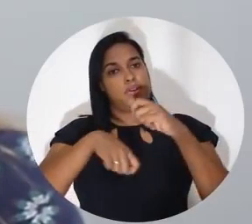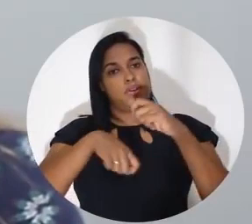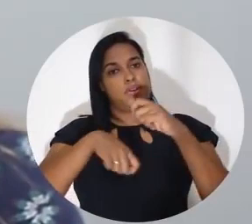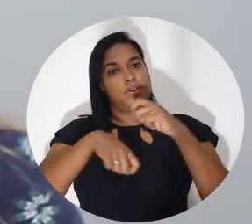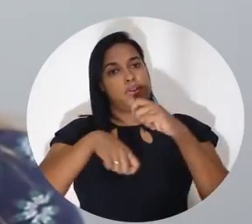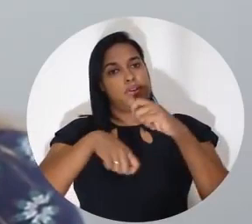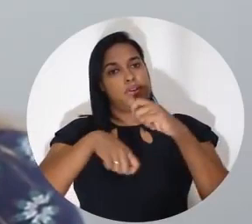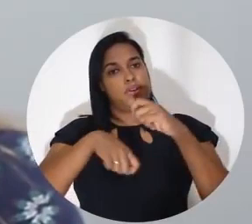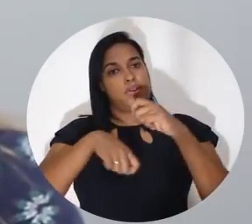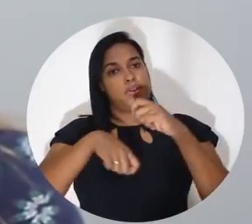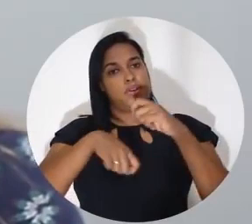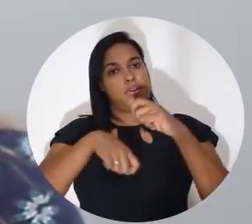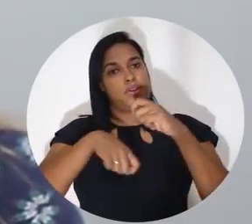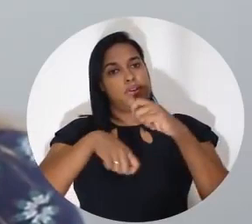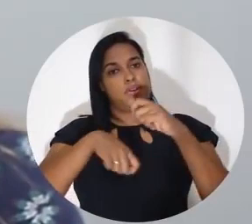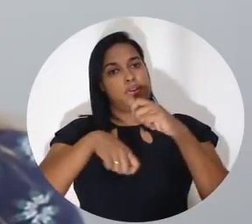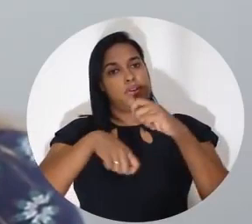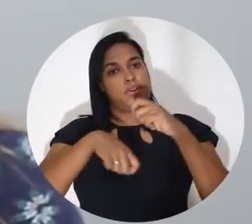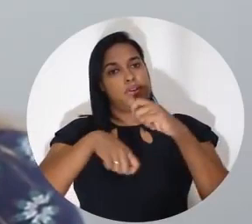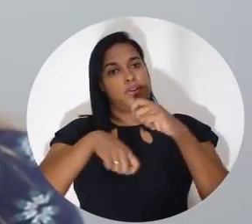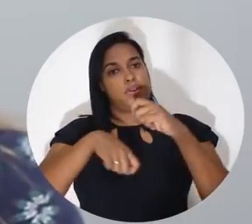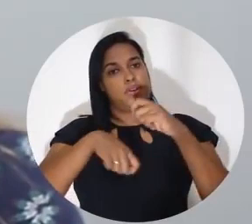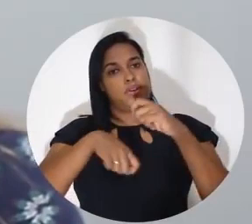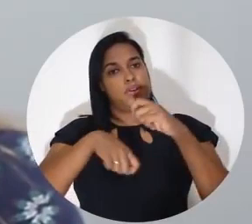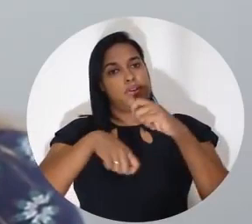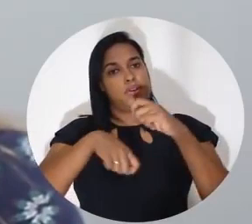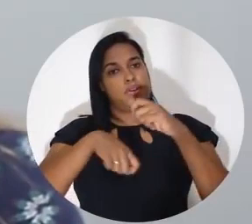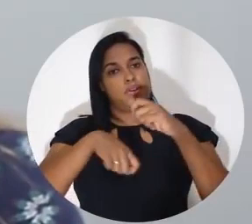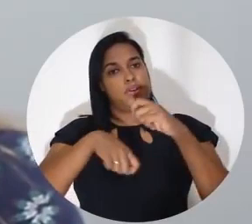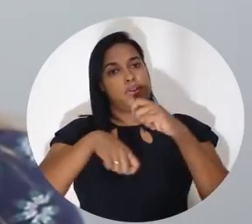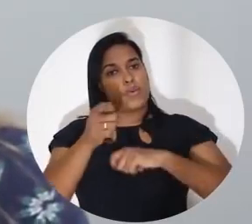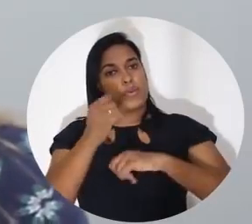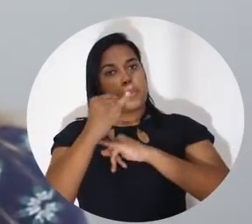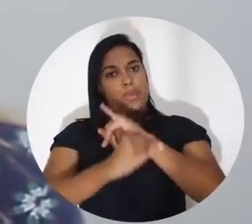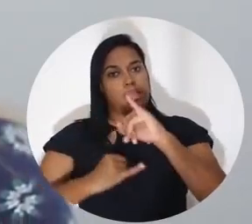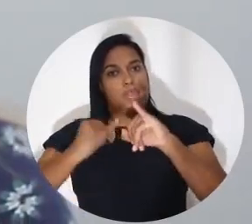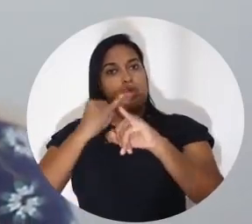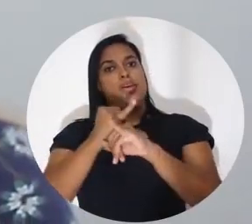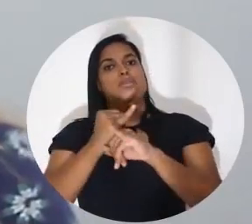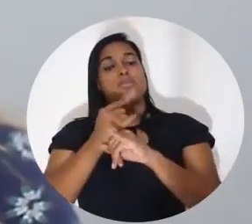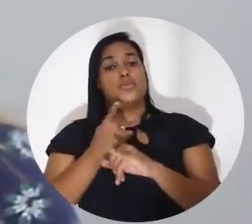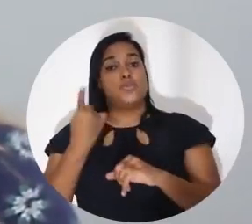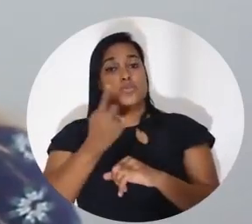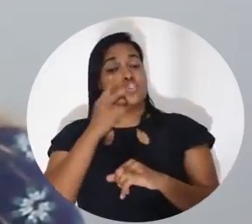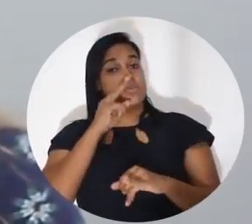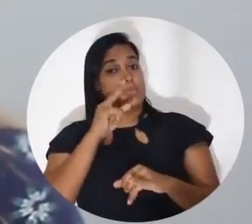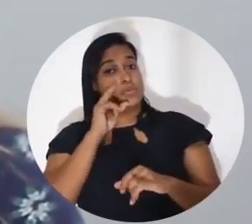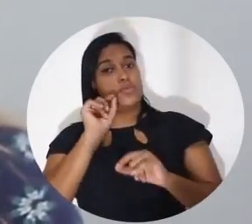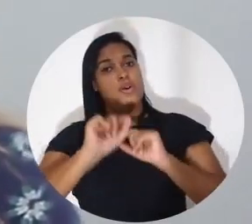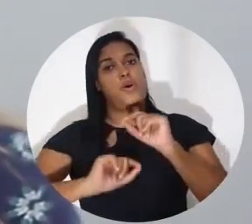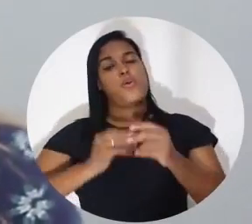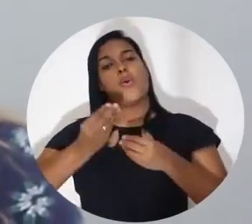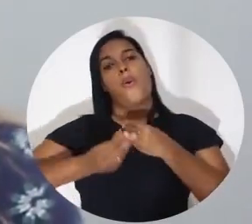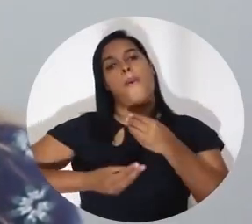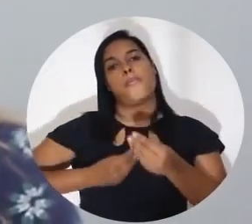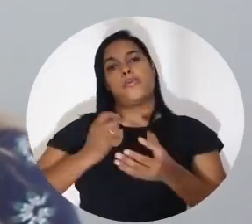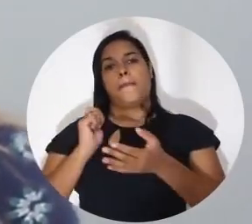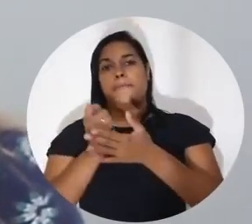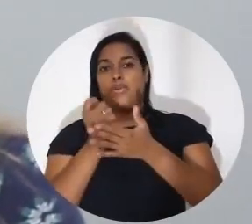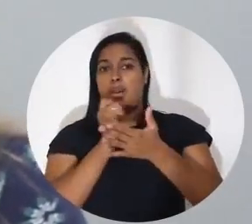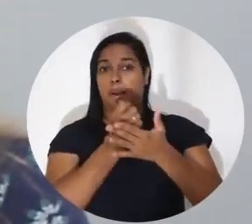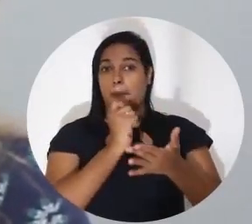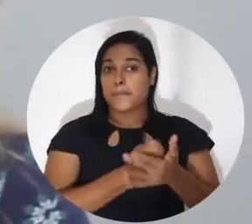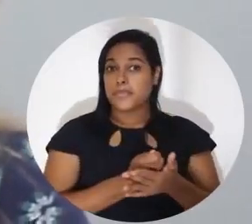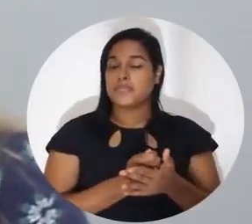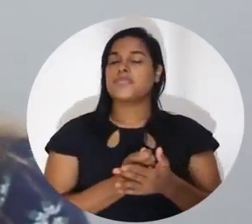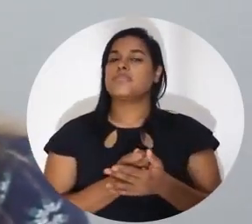pulseira dourada, no braço direito, visto da cintura para cima. Nós vamos ver balanço de pagamentos, que nada mais